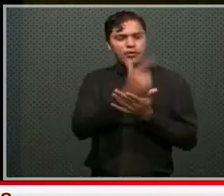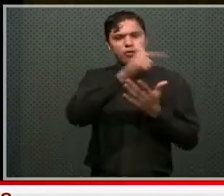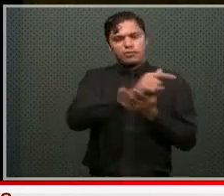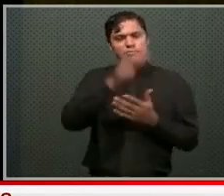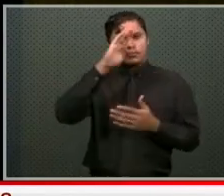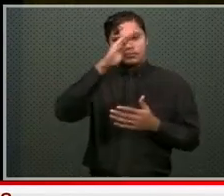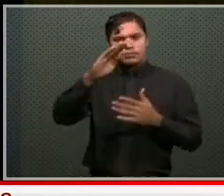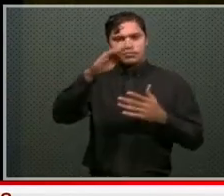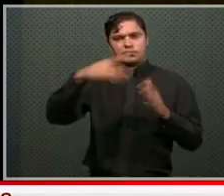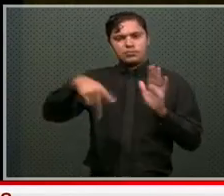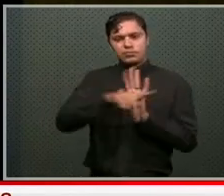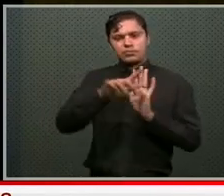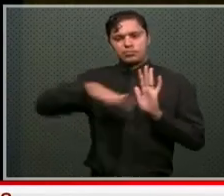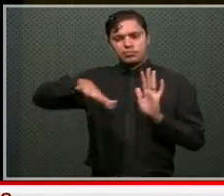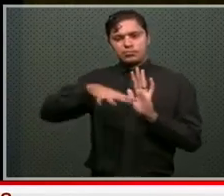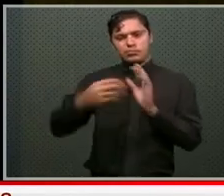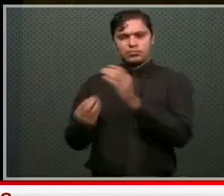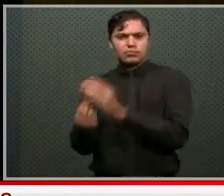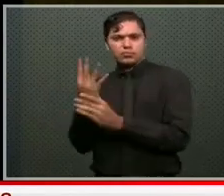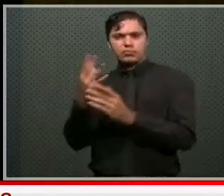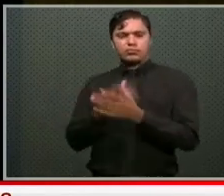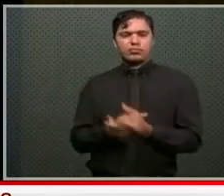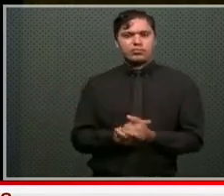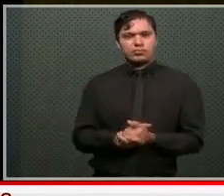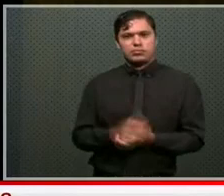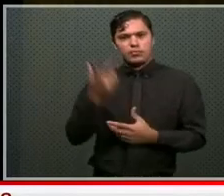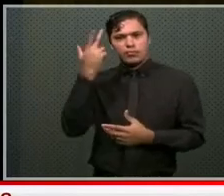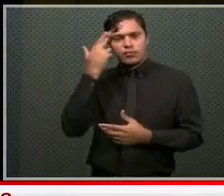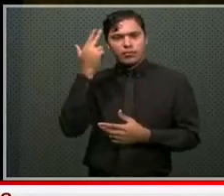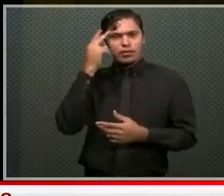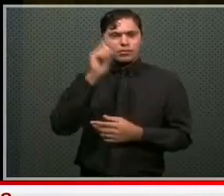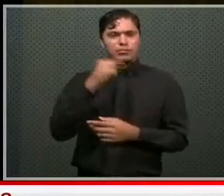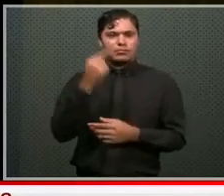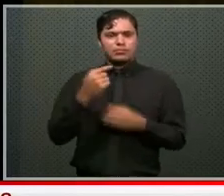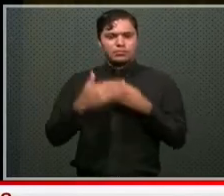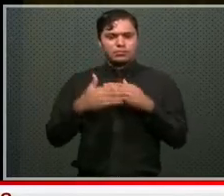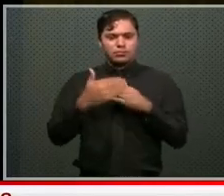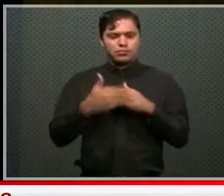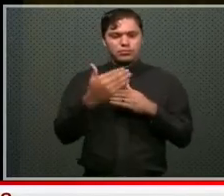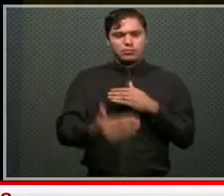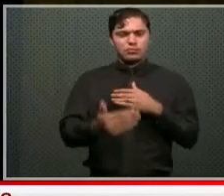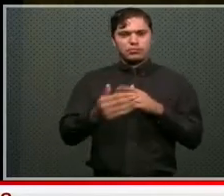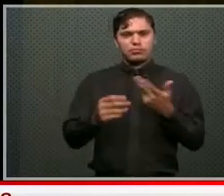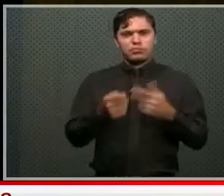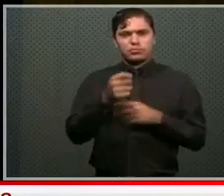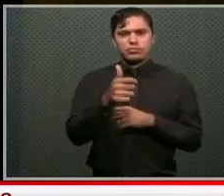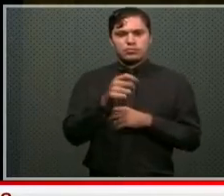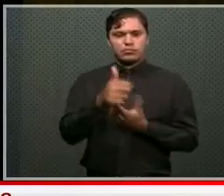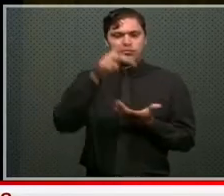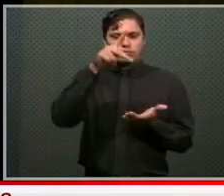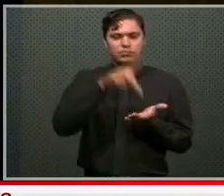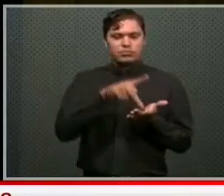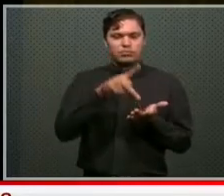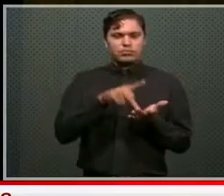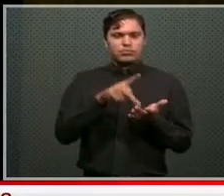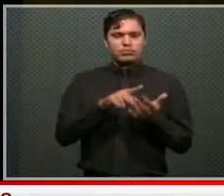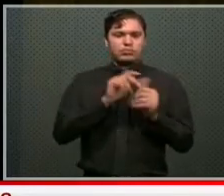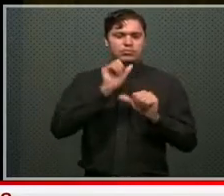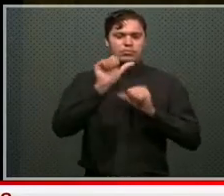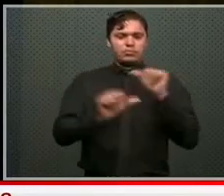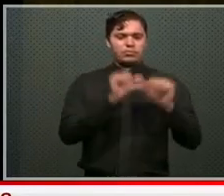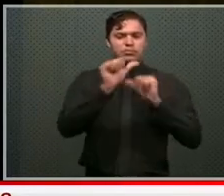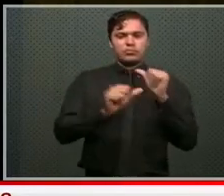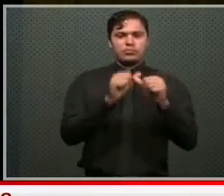porque eles criam e naturalmente a gente custa um pouquinho isso é quase que verdade alterar